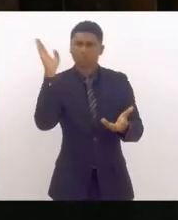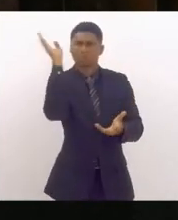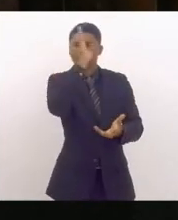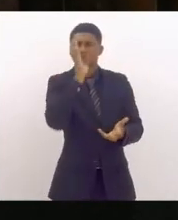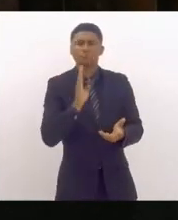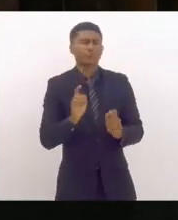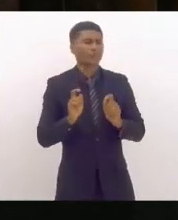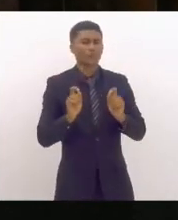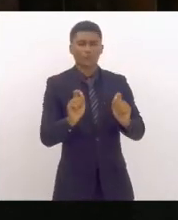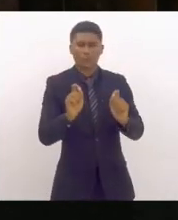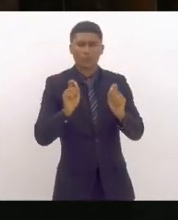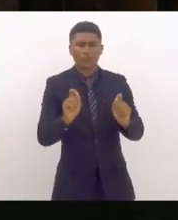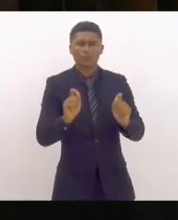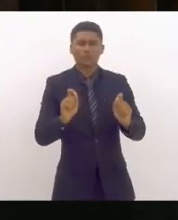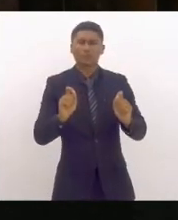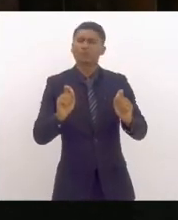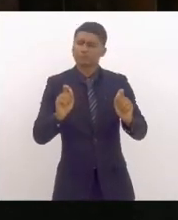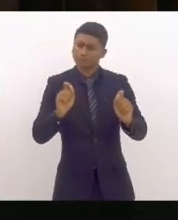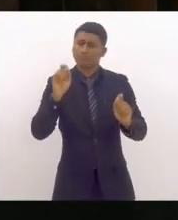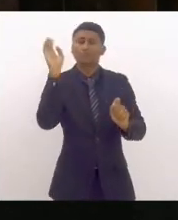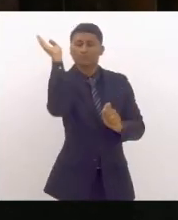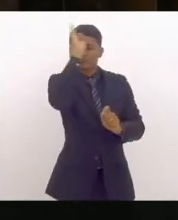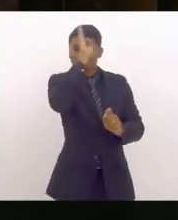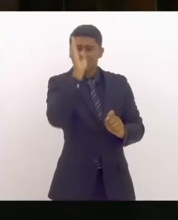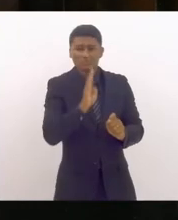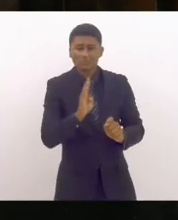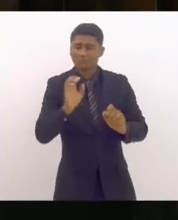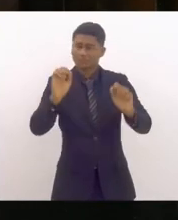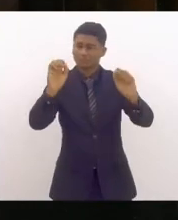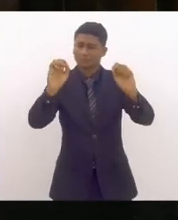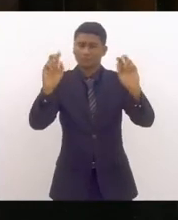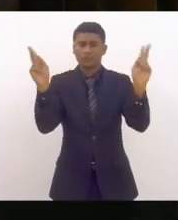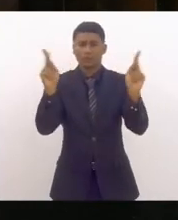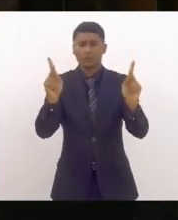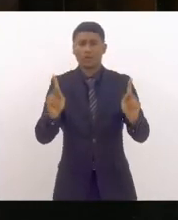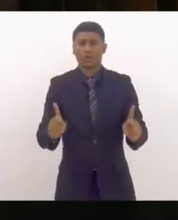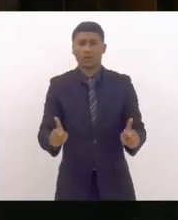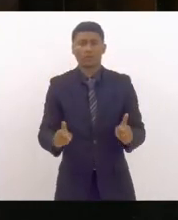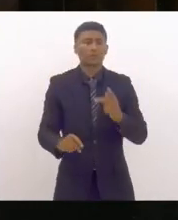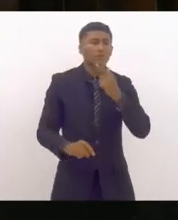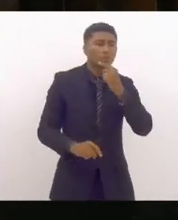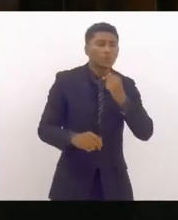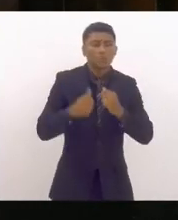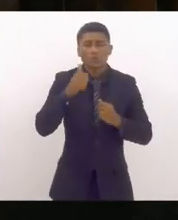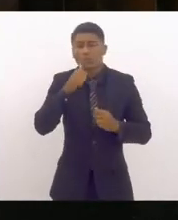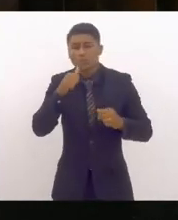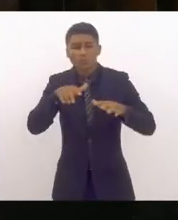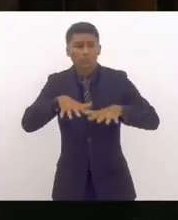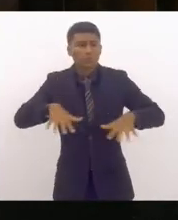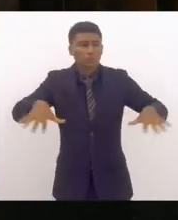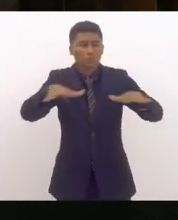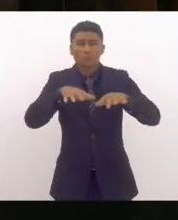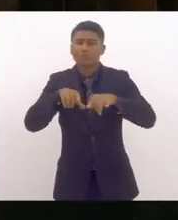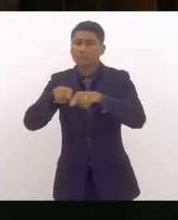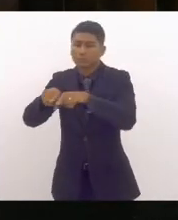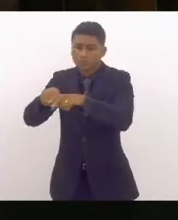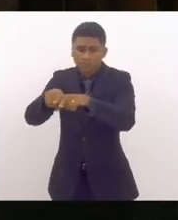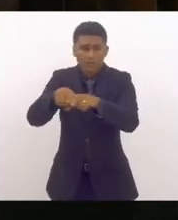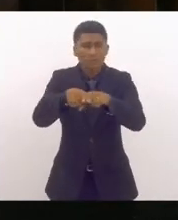um Brasil de pais brasileiros e brasileiras somos irmãos